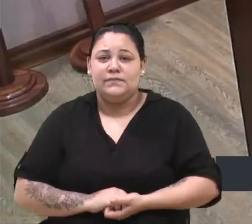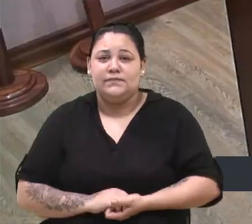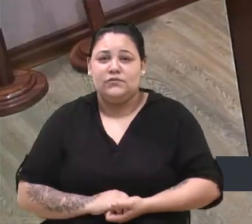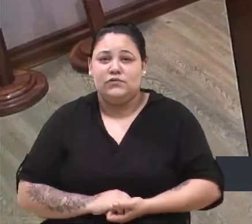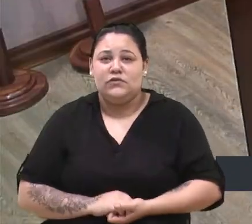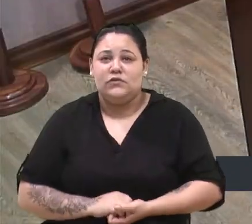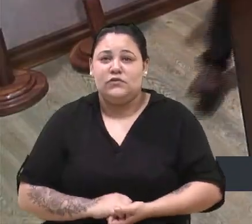Obrigado.